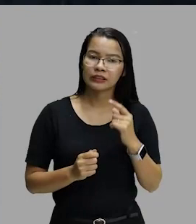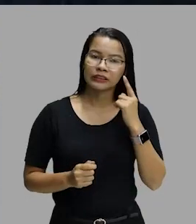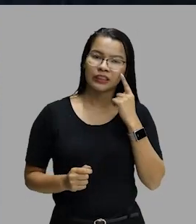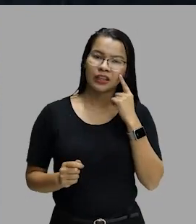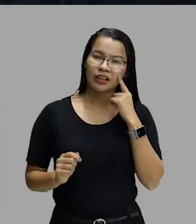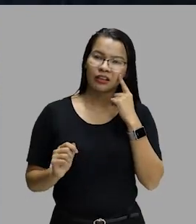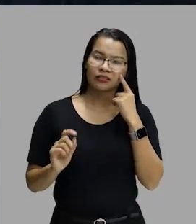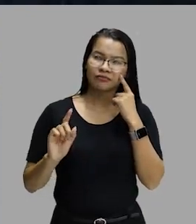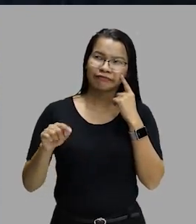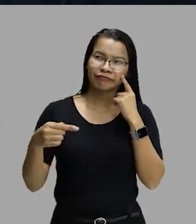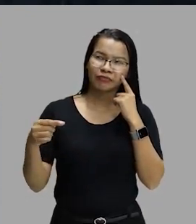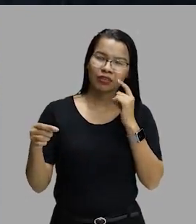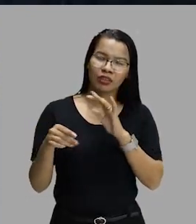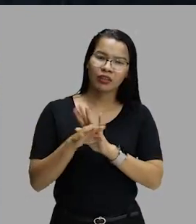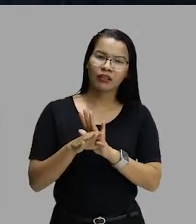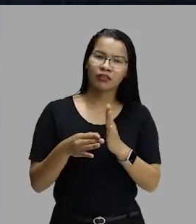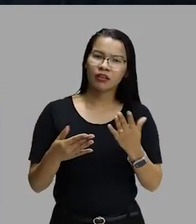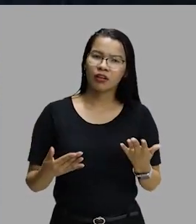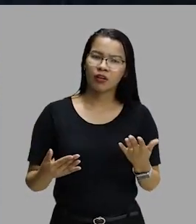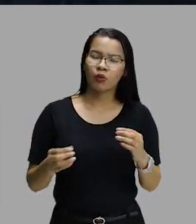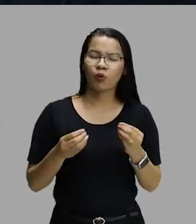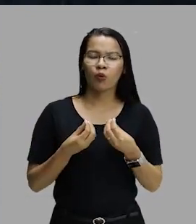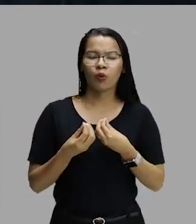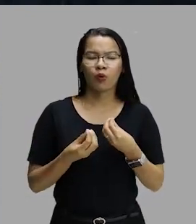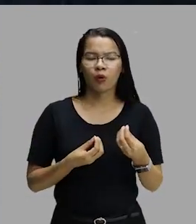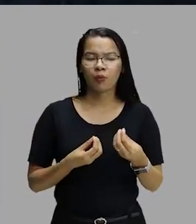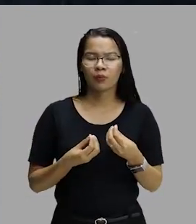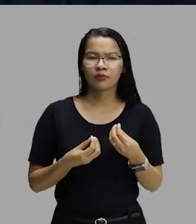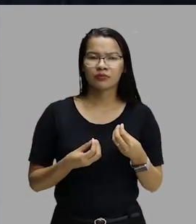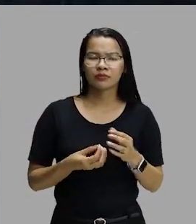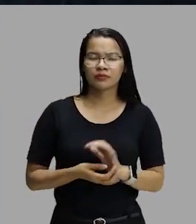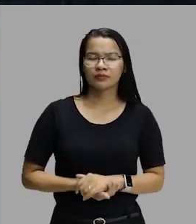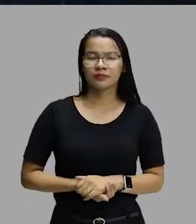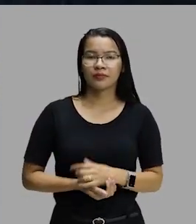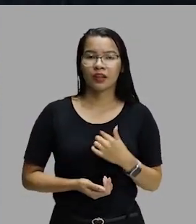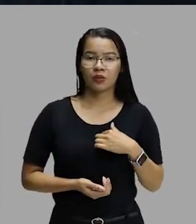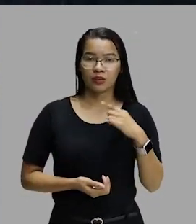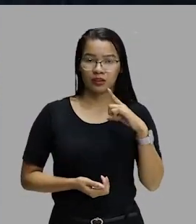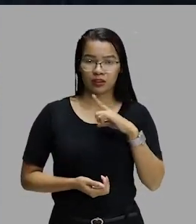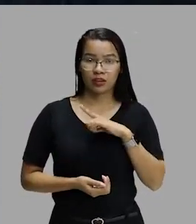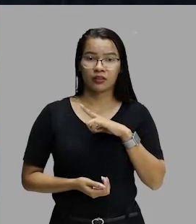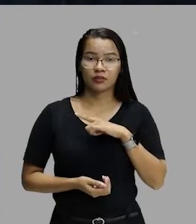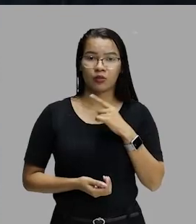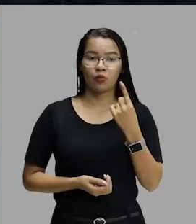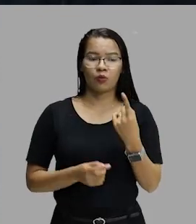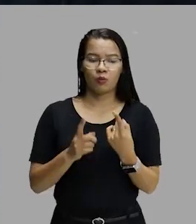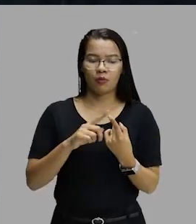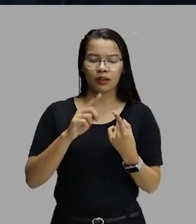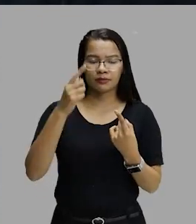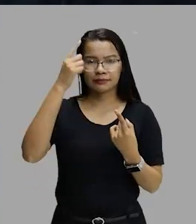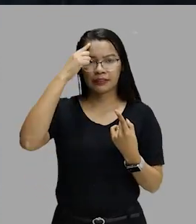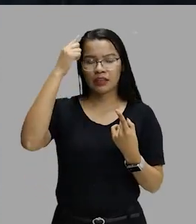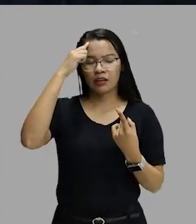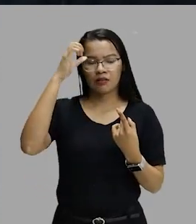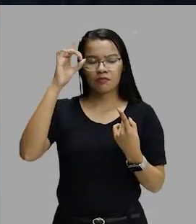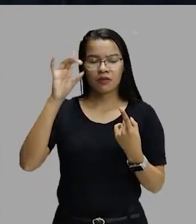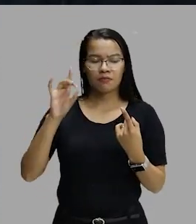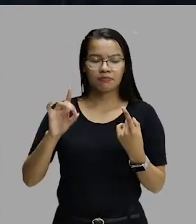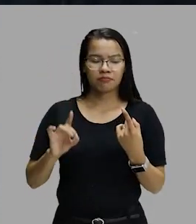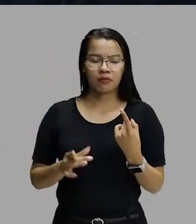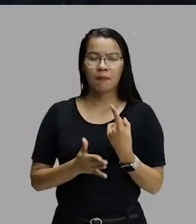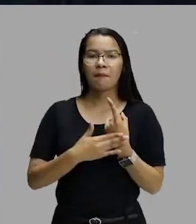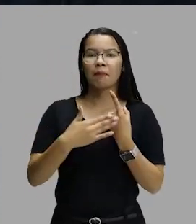secundárias. Como assim, ideias secundárias? Eu tenho as ideias, eu tenho uma ideia principal, não é? Eu não disse para vocês